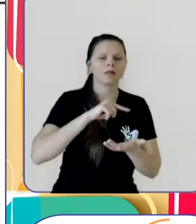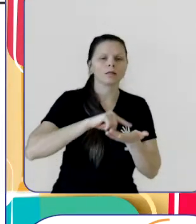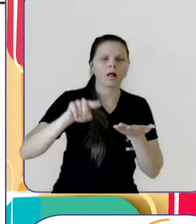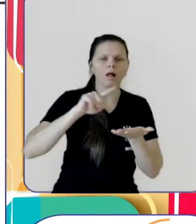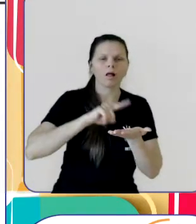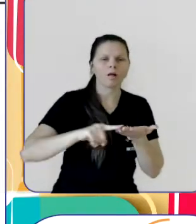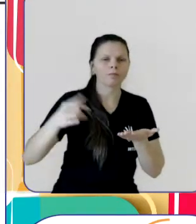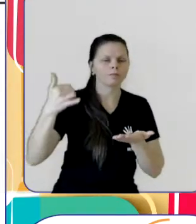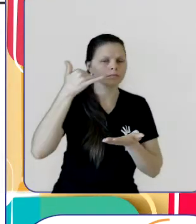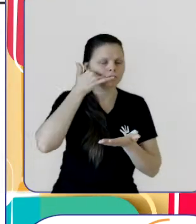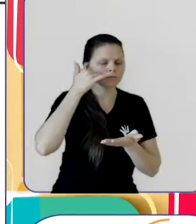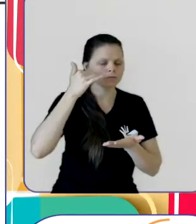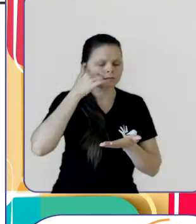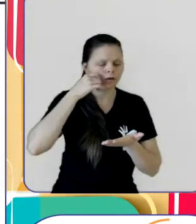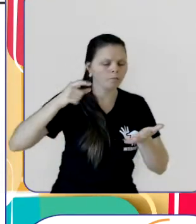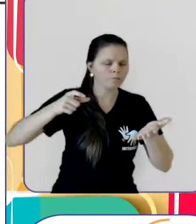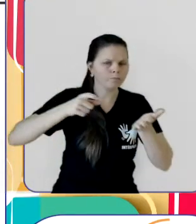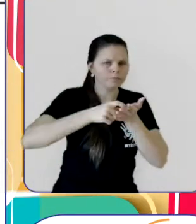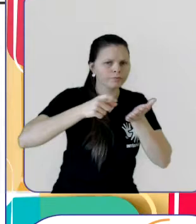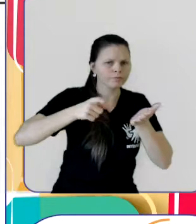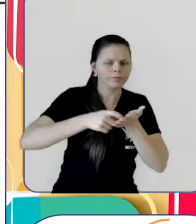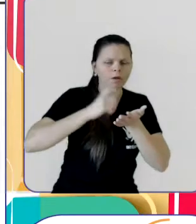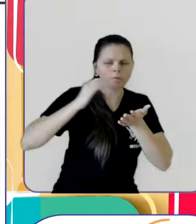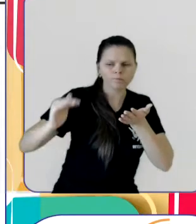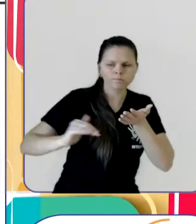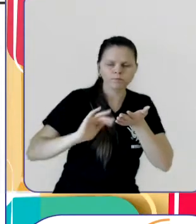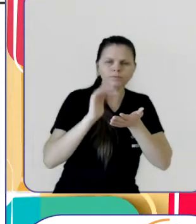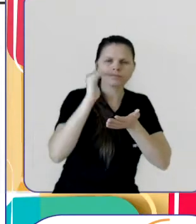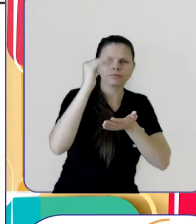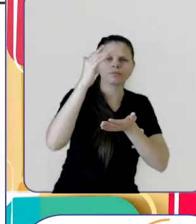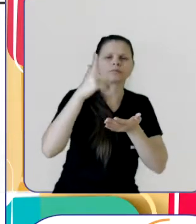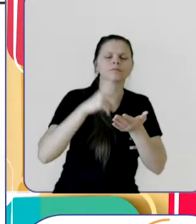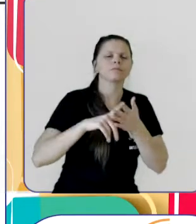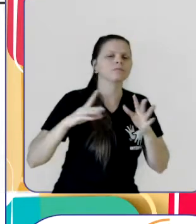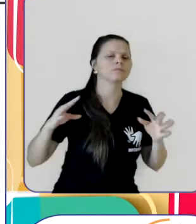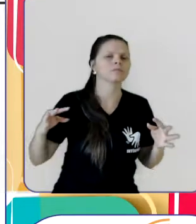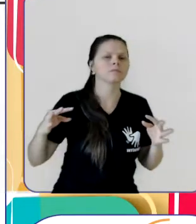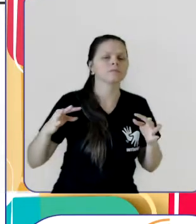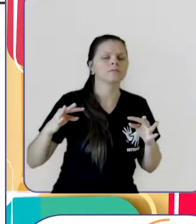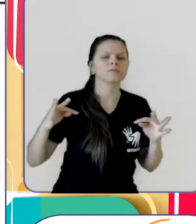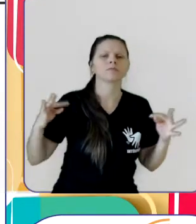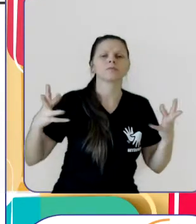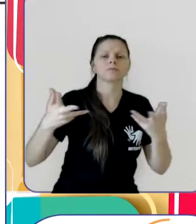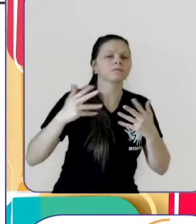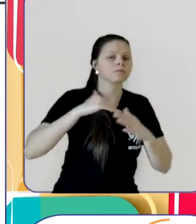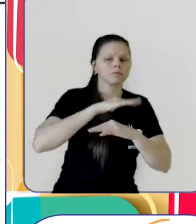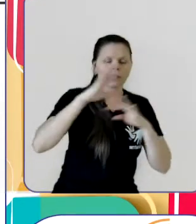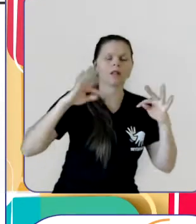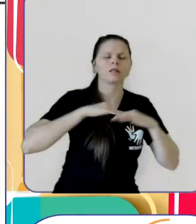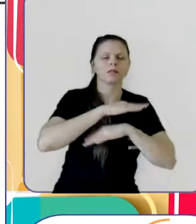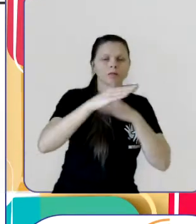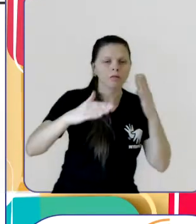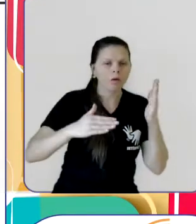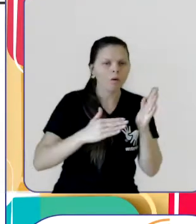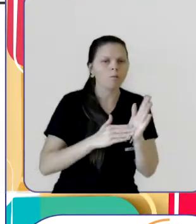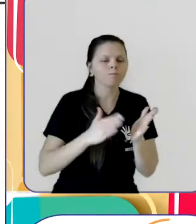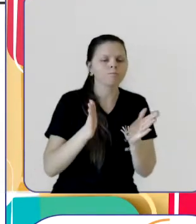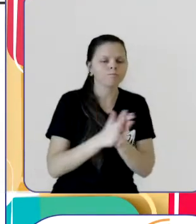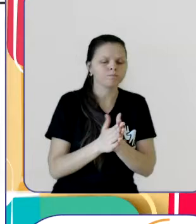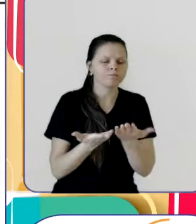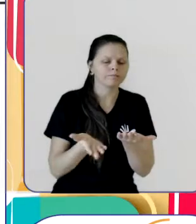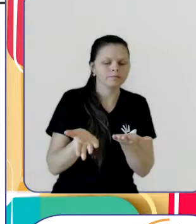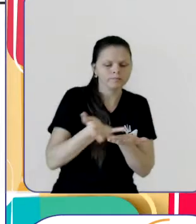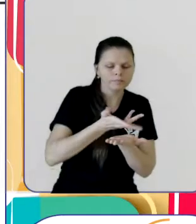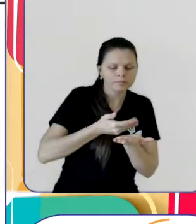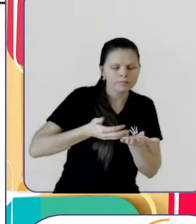um aplicativo que é capaz de gerenciar as cadernetas que estão cadastradas no sistema de